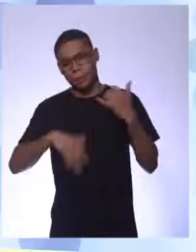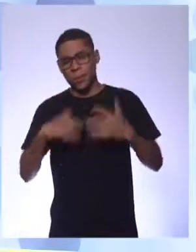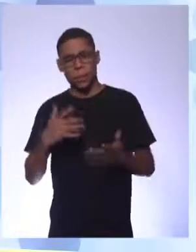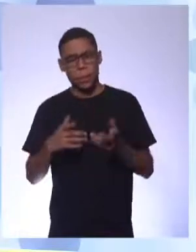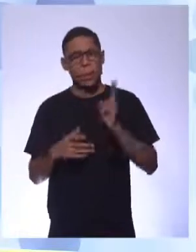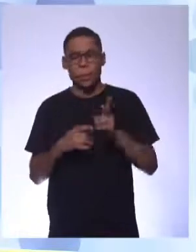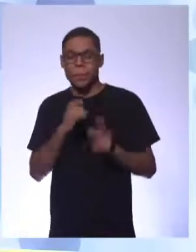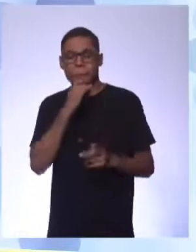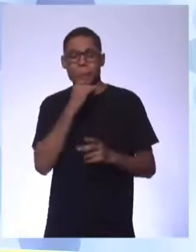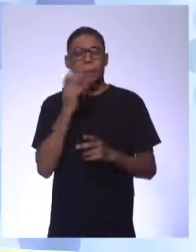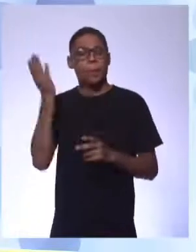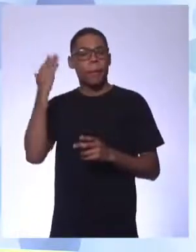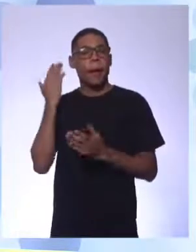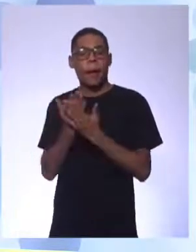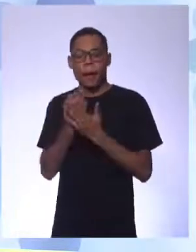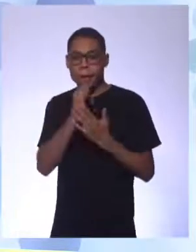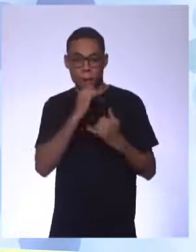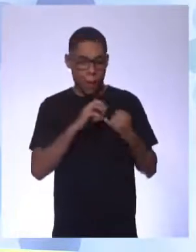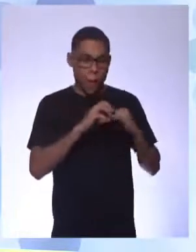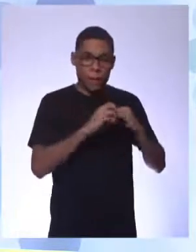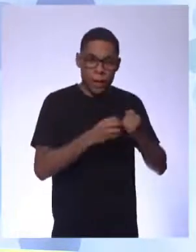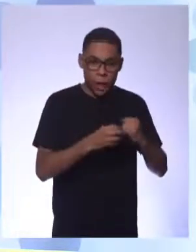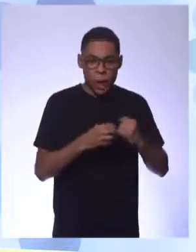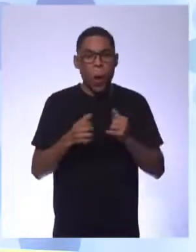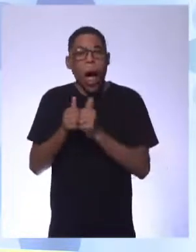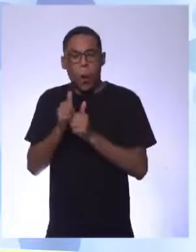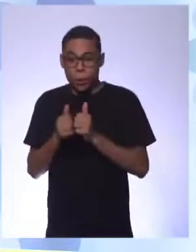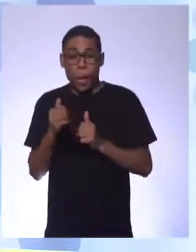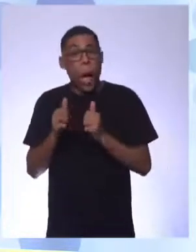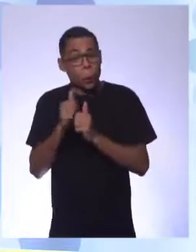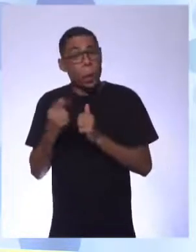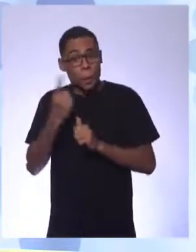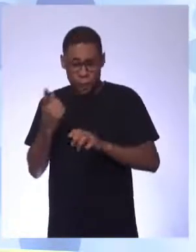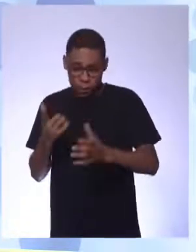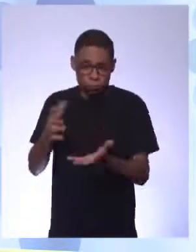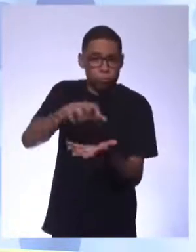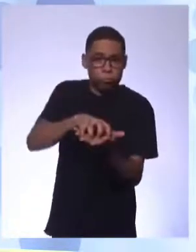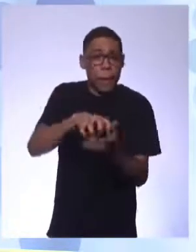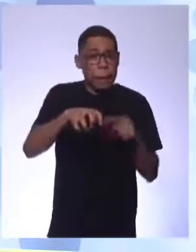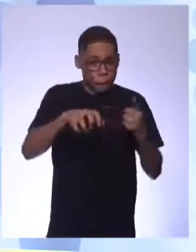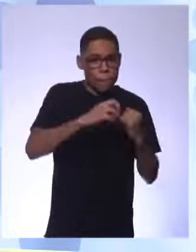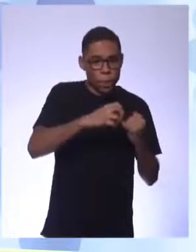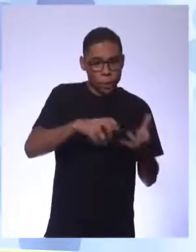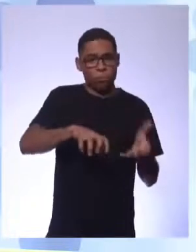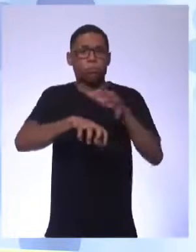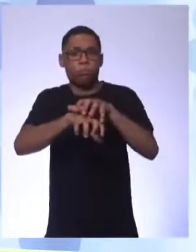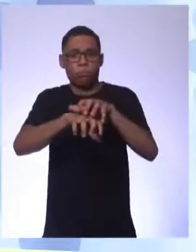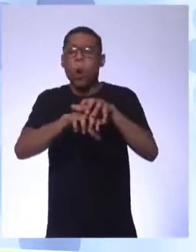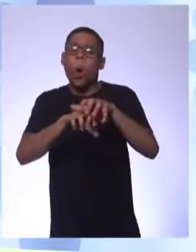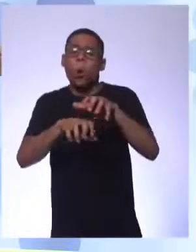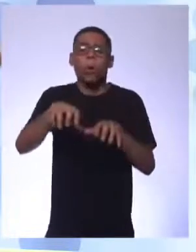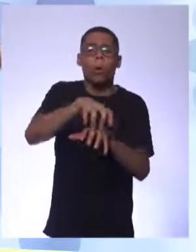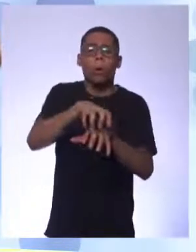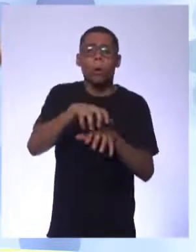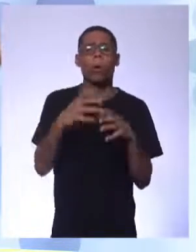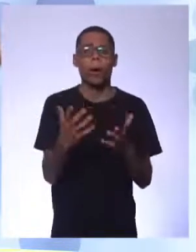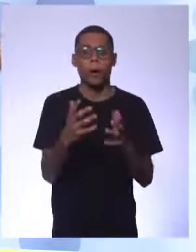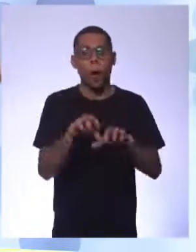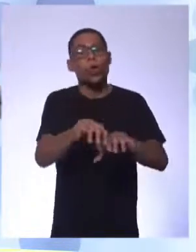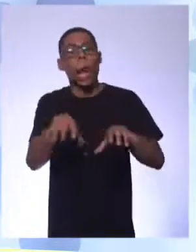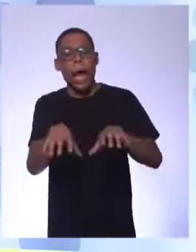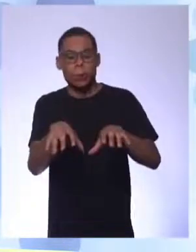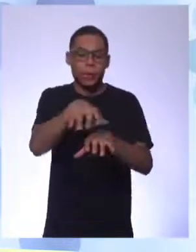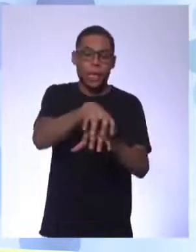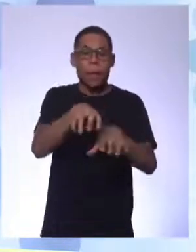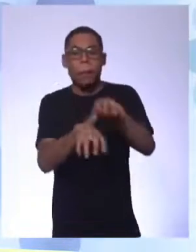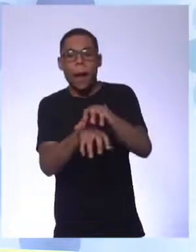aulas, falando feijão por cima, por baixo do arroz. É uma questão polêmica? É uma polêmica tão boba. Do lado. Mas é uma